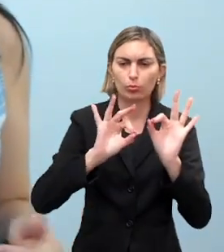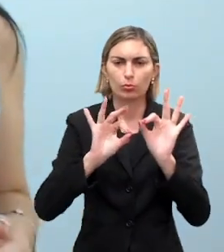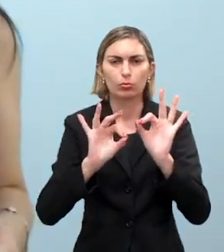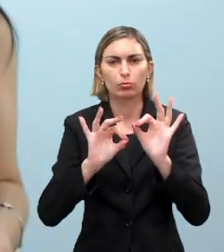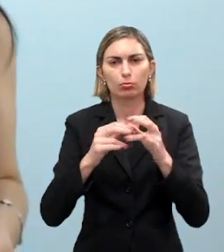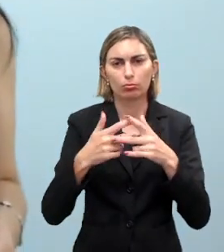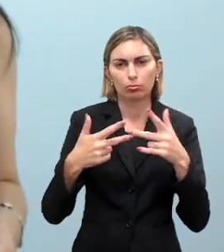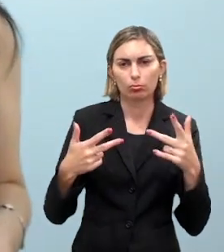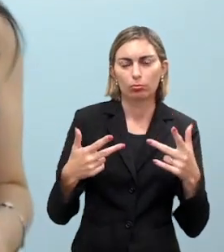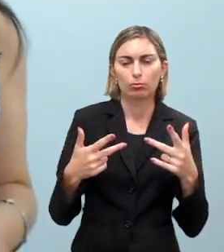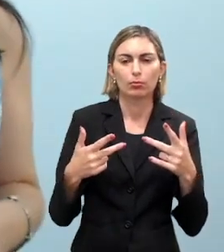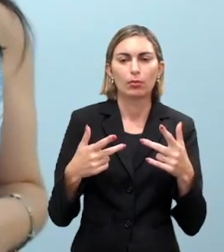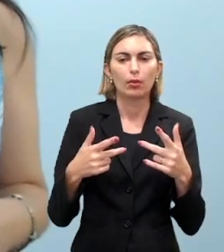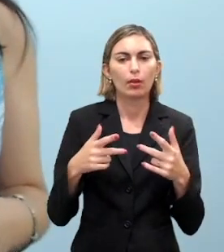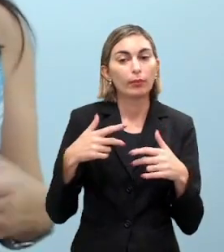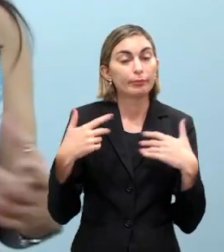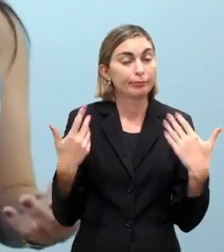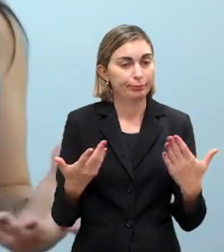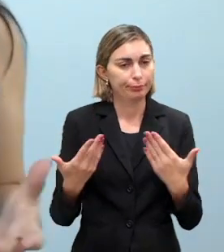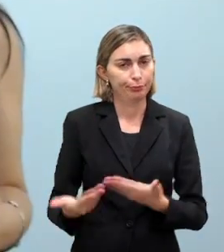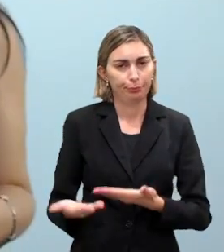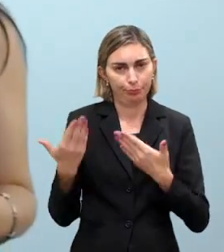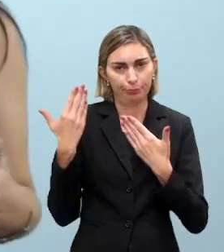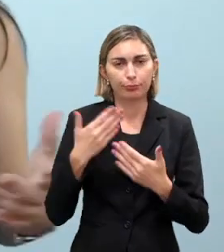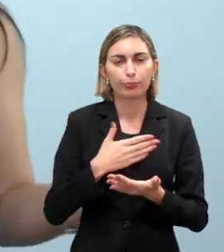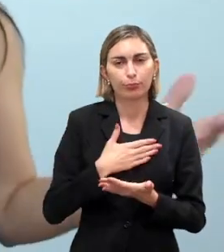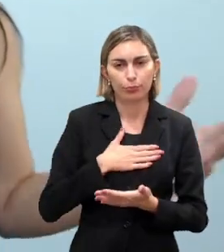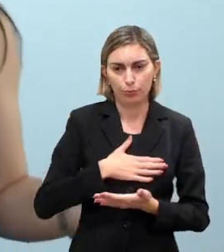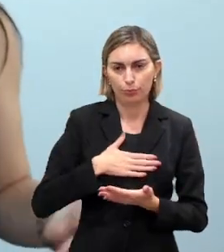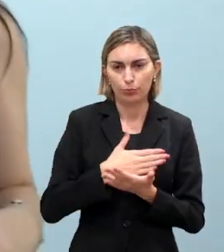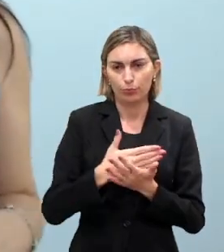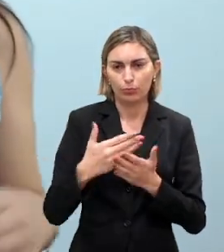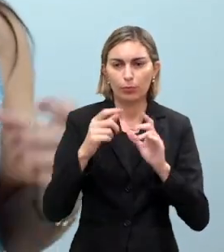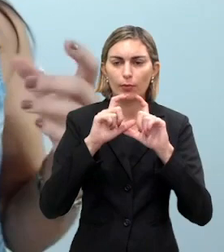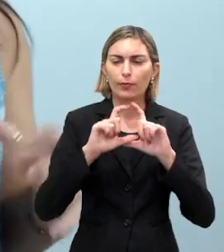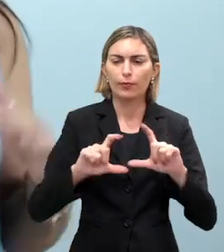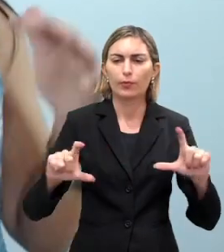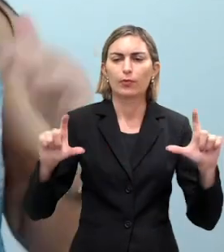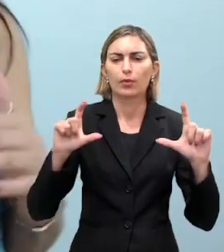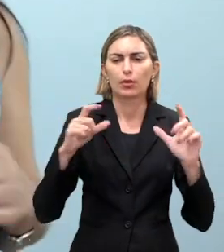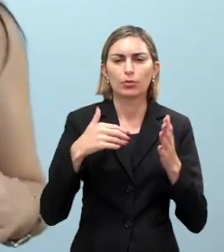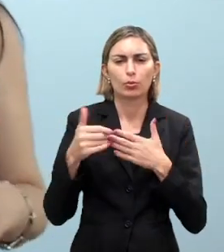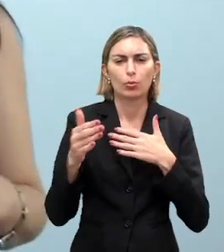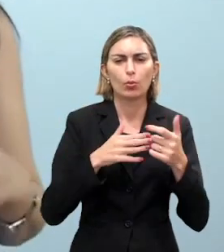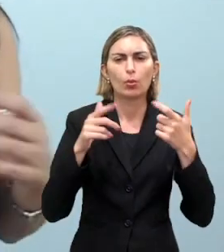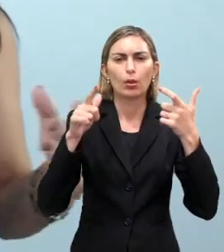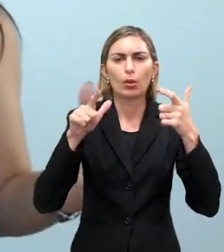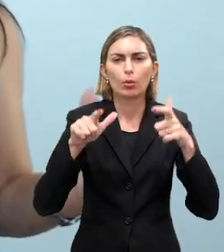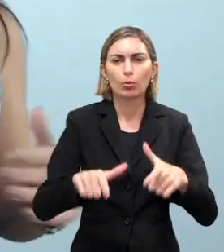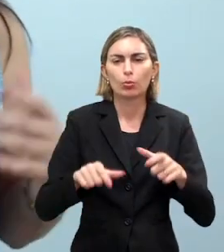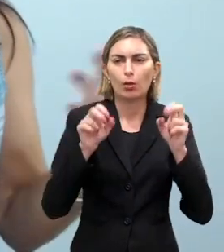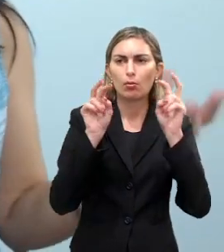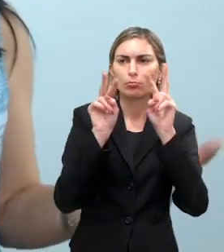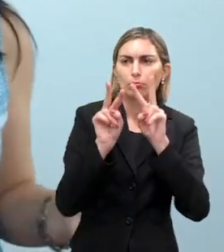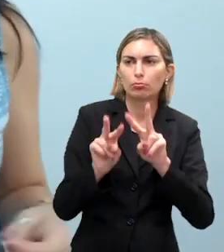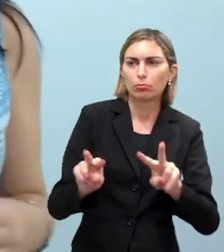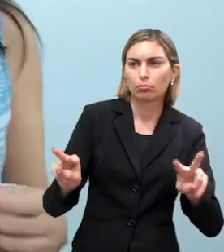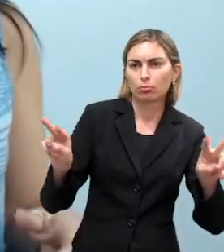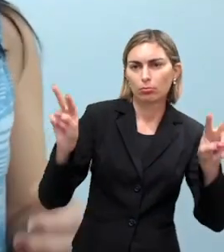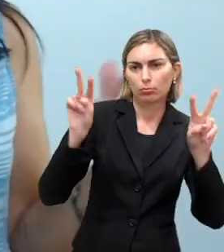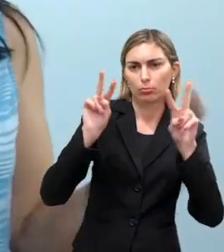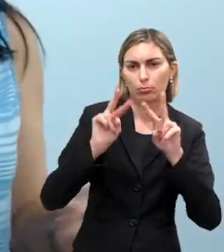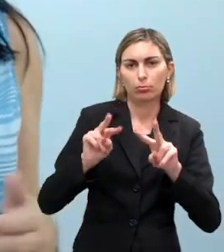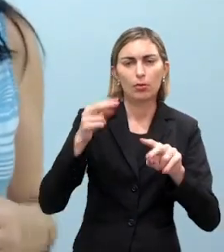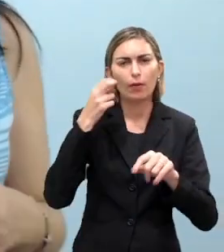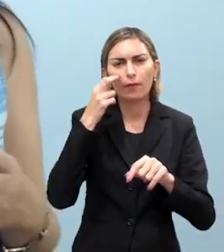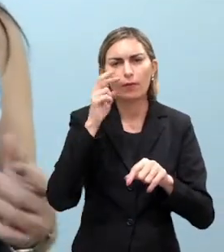discursos. Então, eu gostaria de iniciar aí com essa frase, né? Para qualquer lugar que olharmos,